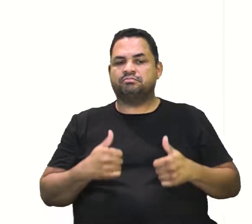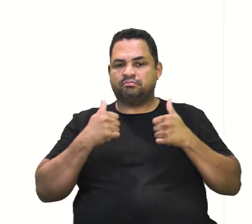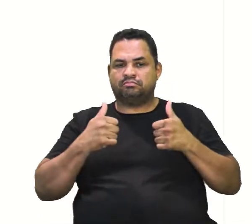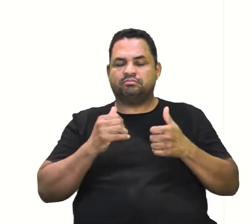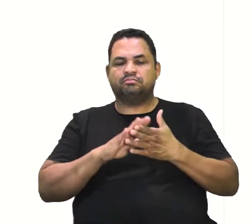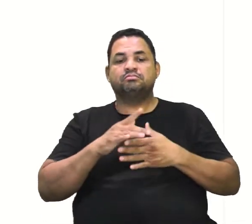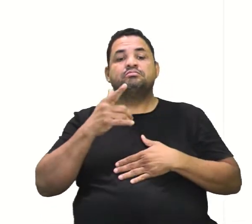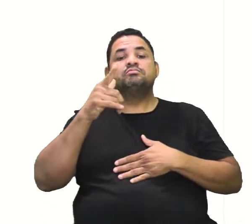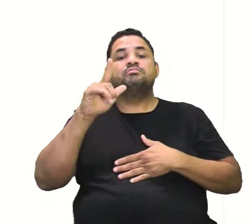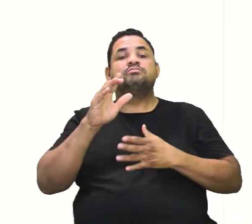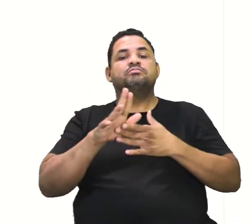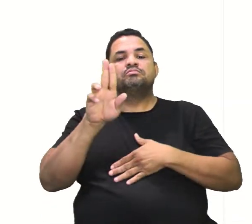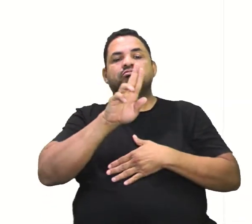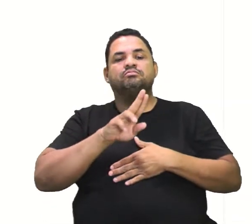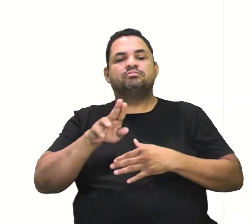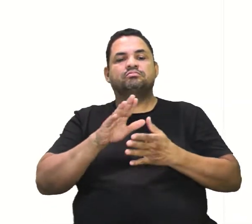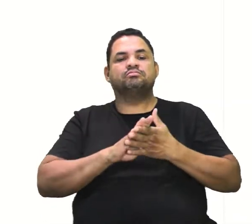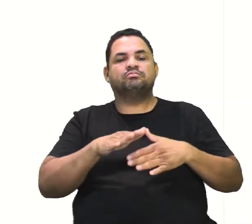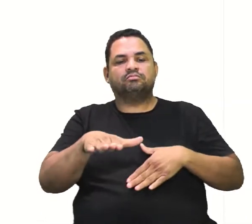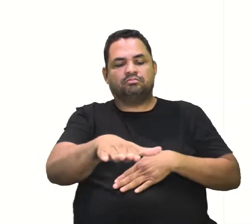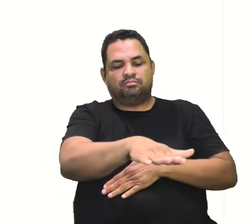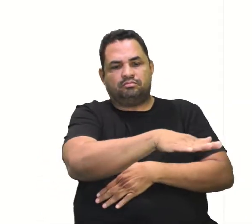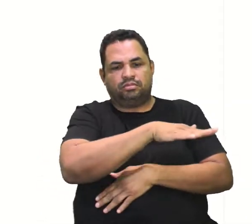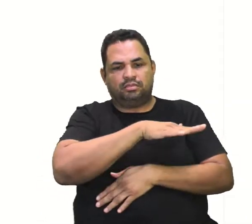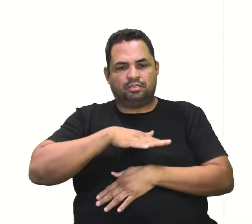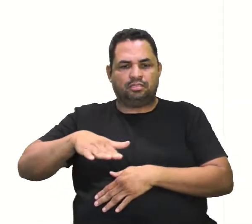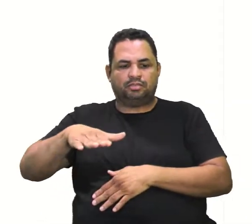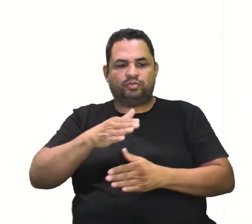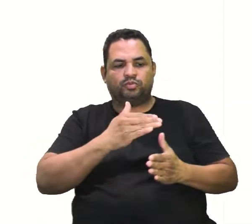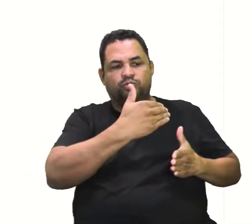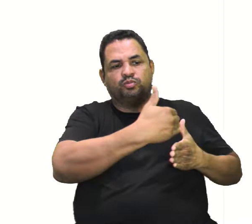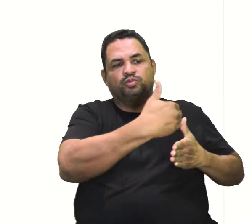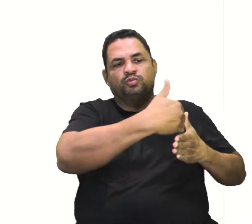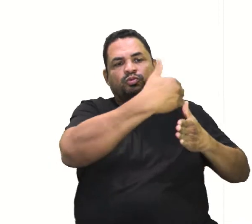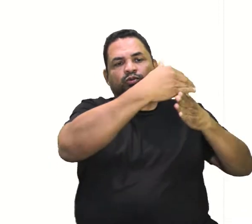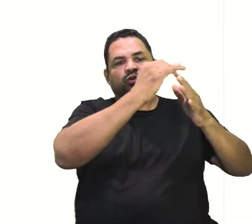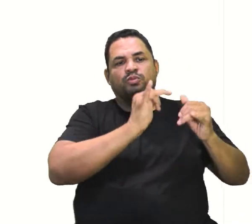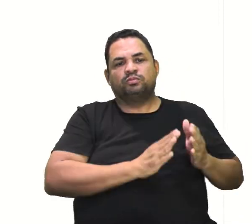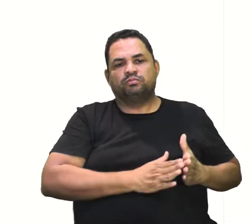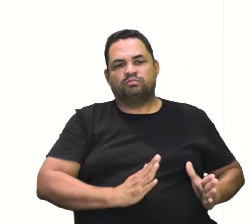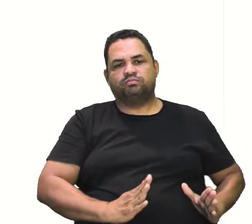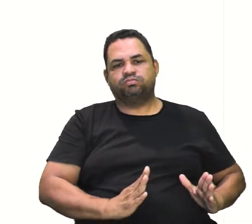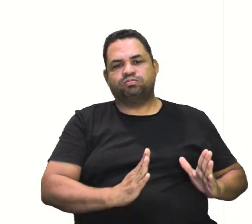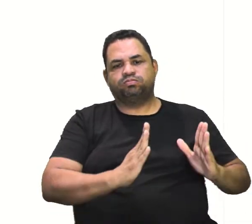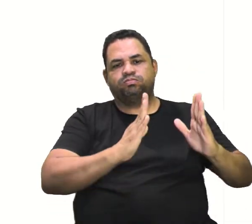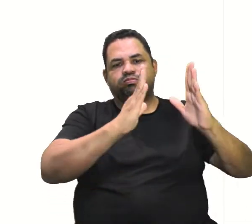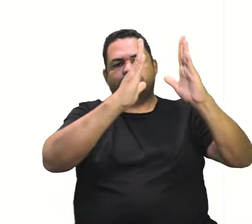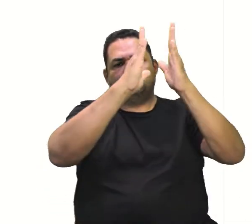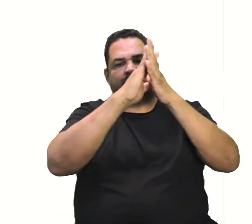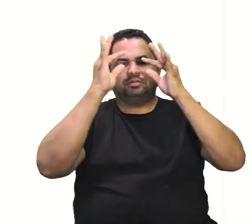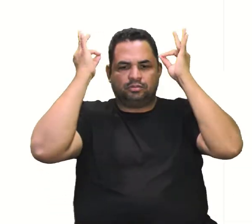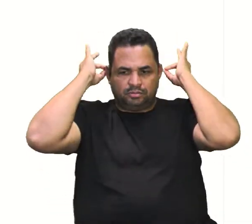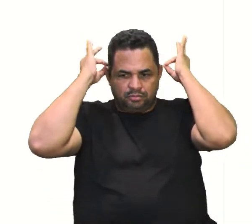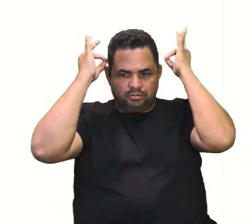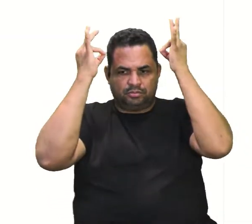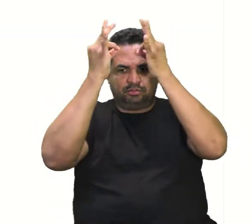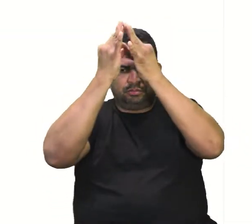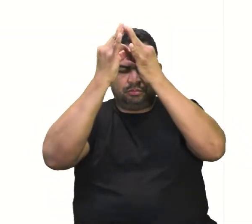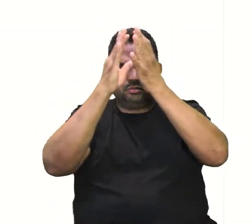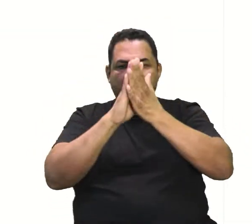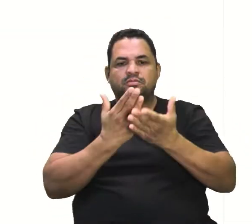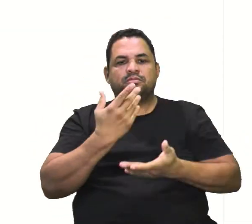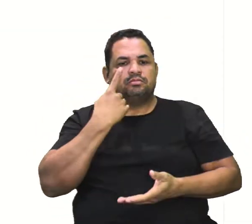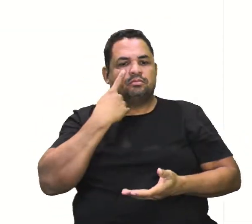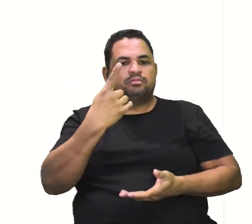Beleza, outra maneira de aplicar foi no pátio do Coliseu Romano, né? Se você buscar na internet aí fotos do pátio do Coliseu Romano,